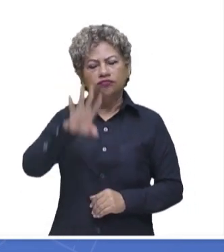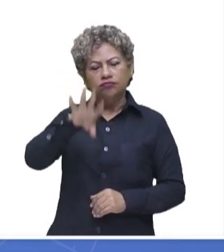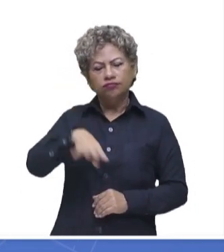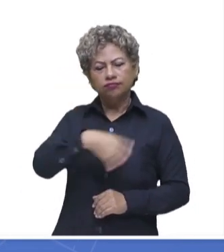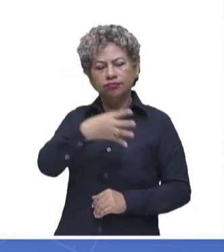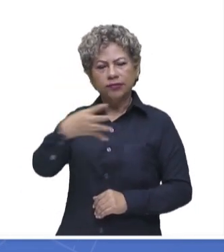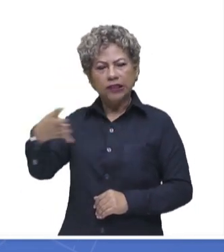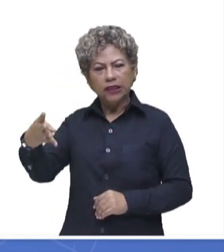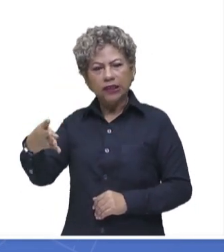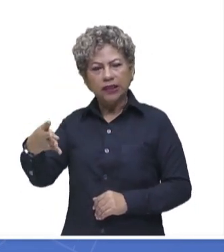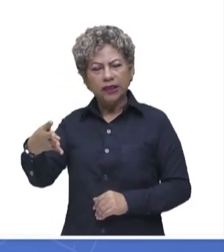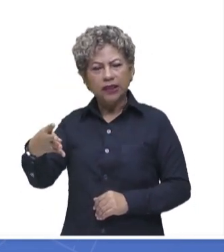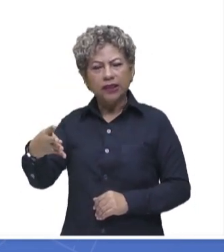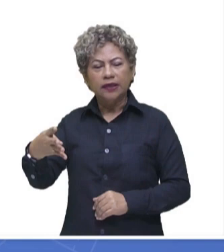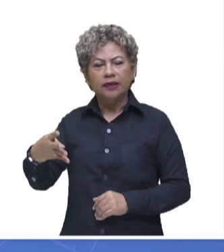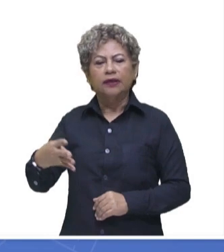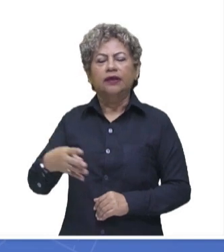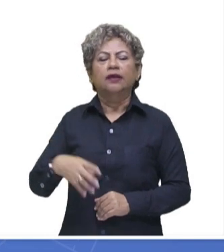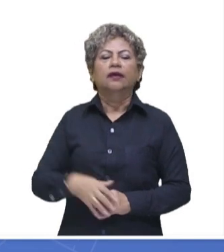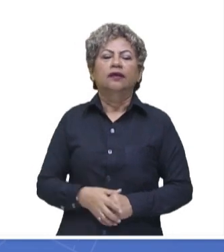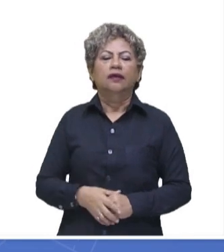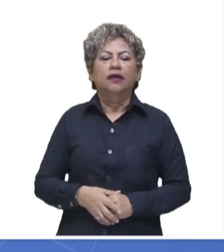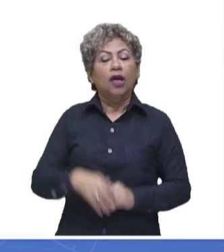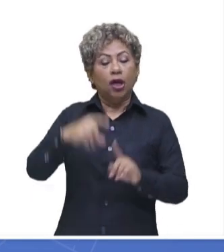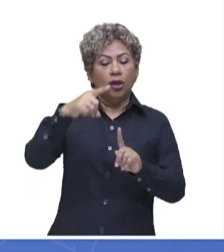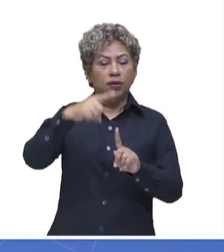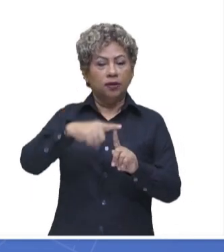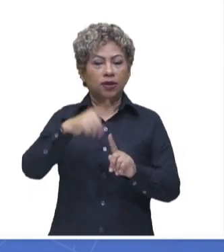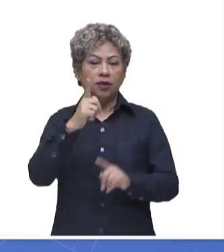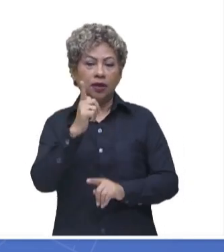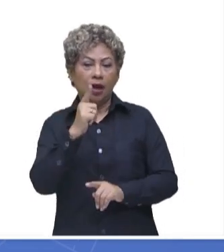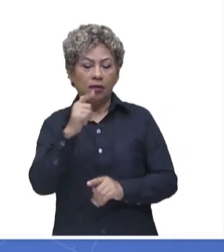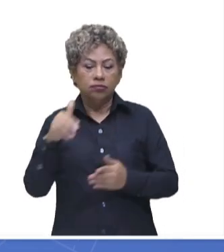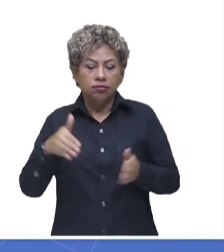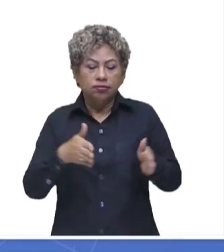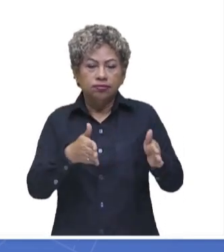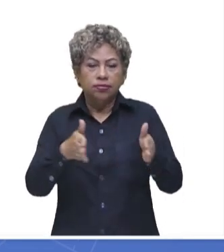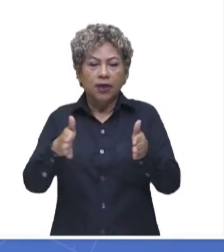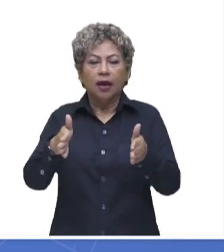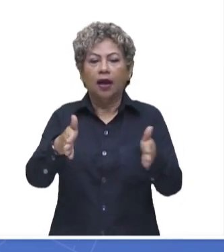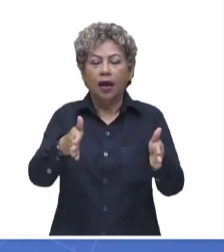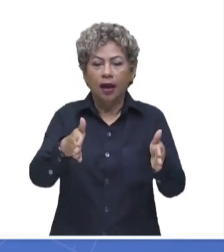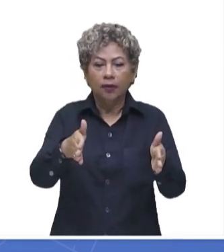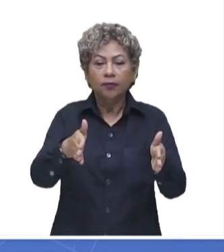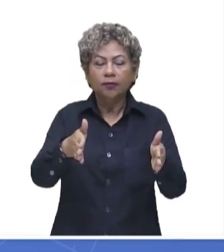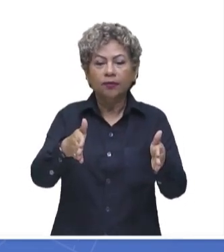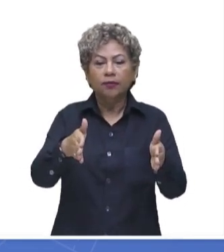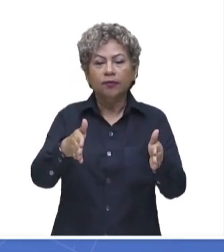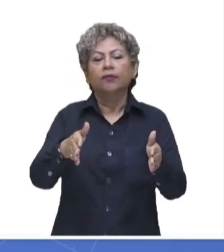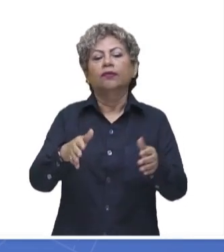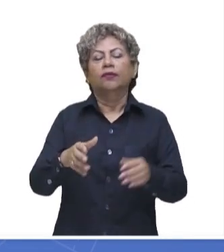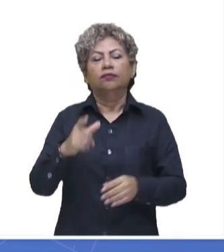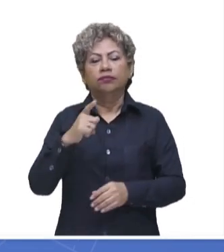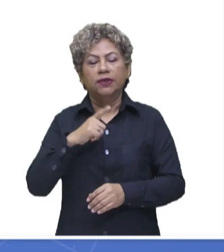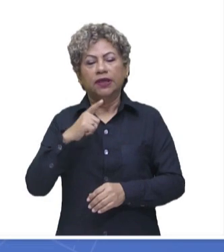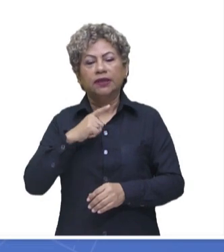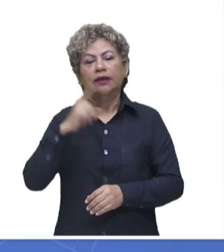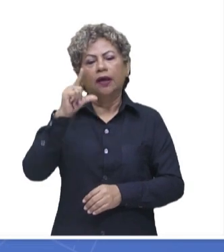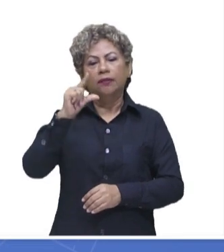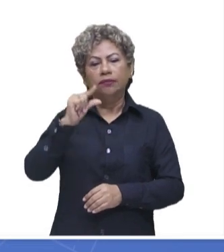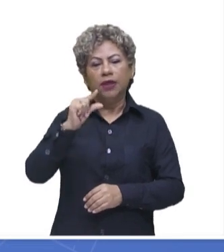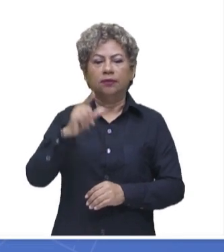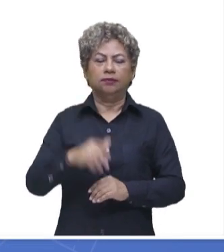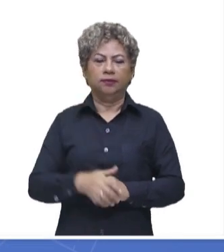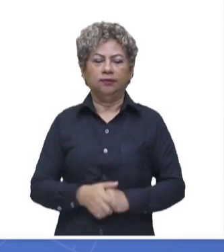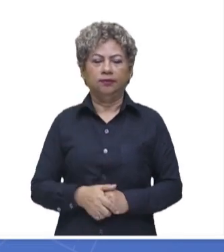você fez a medição, você tem lá uma tabela de frequência conforme a medição, né? Só